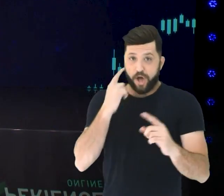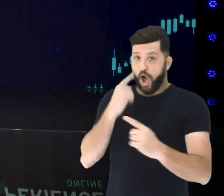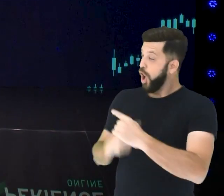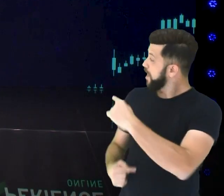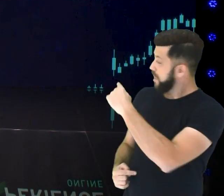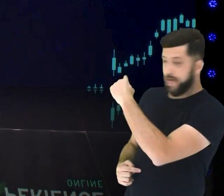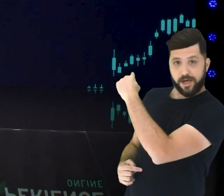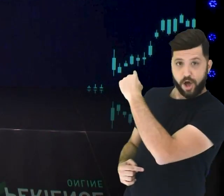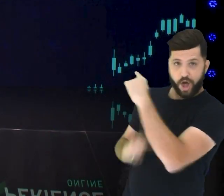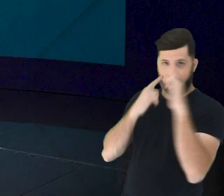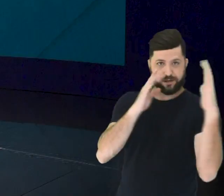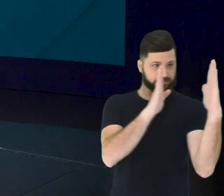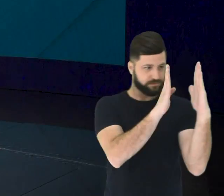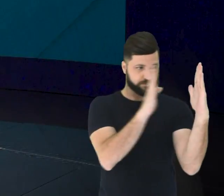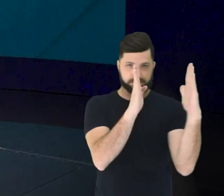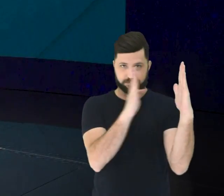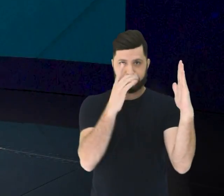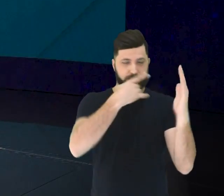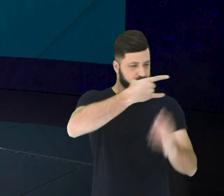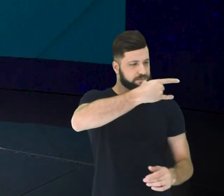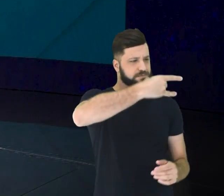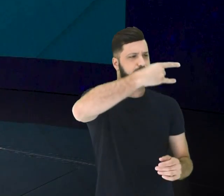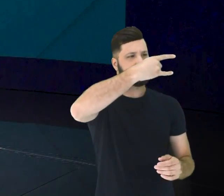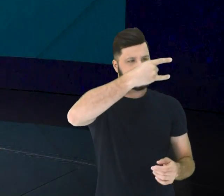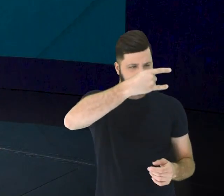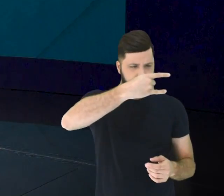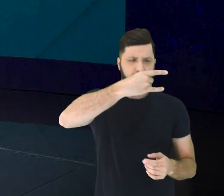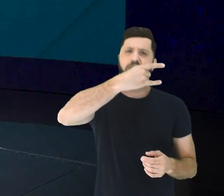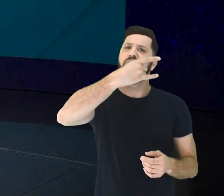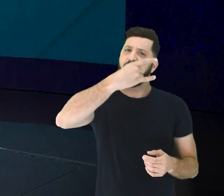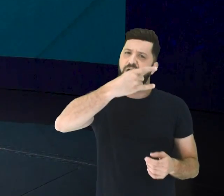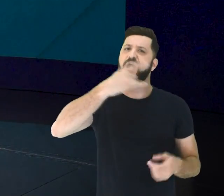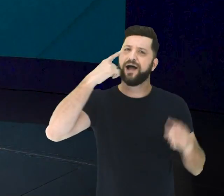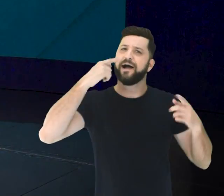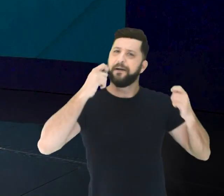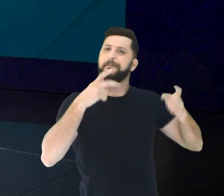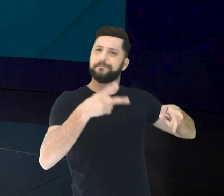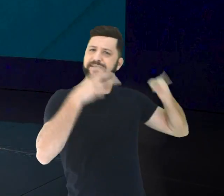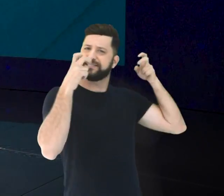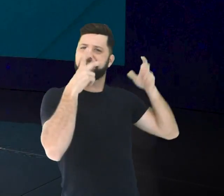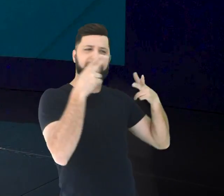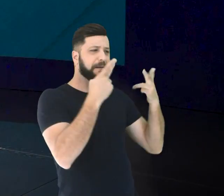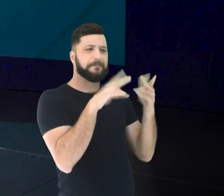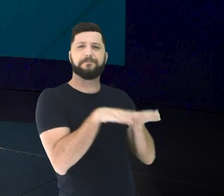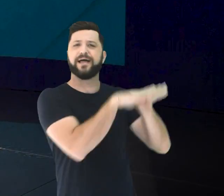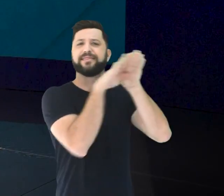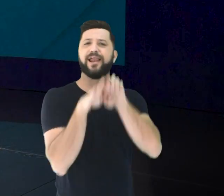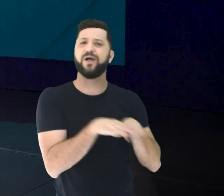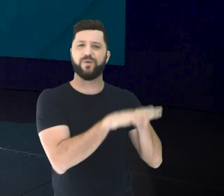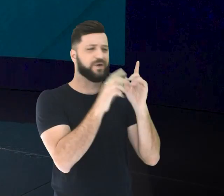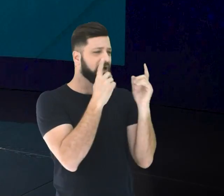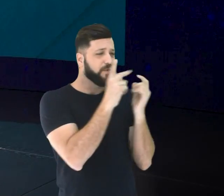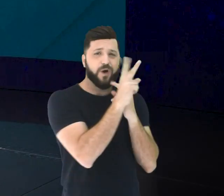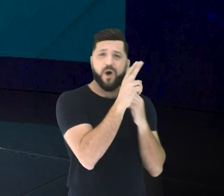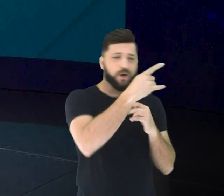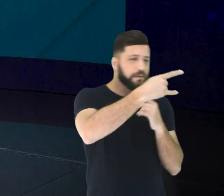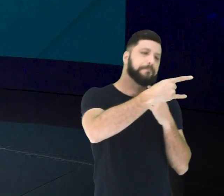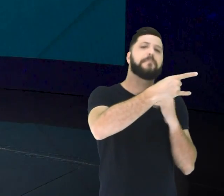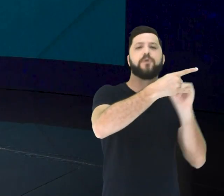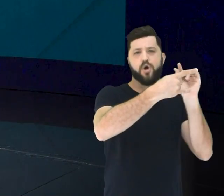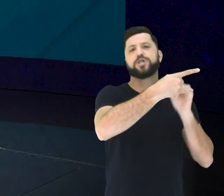até essa região aqui mais ou menos a gente consegue notar e há uma predominância de comportamento lateral